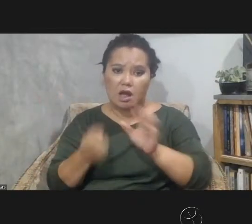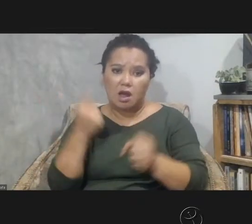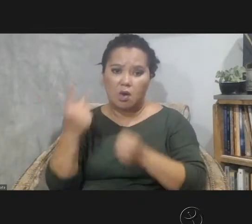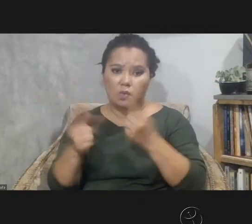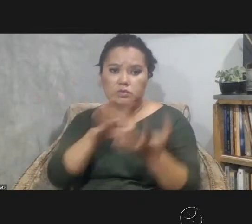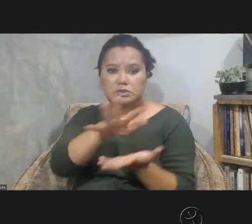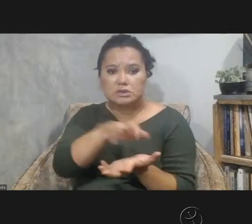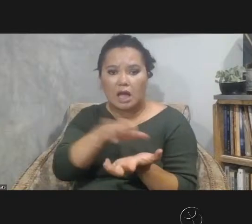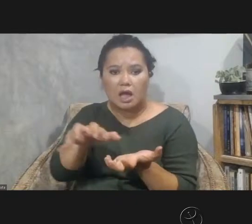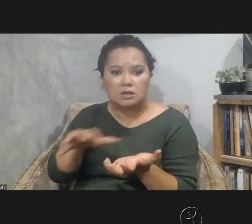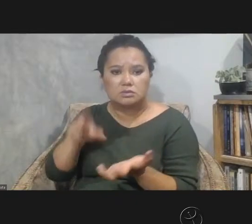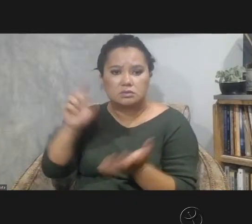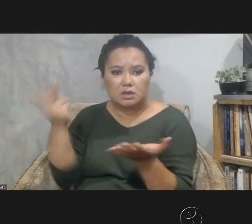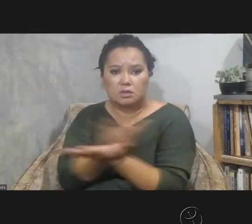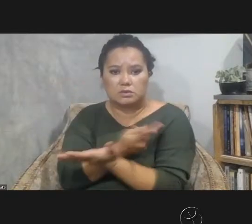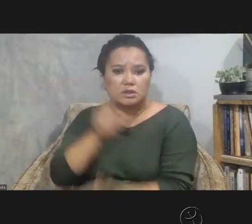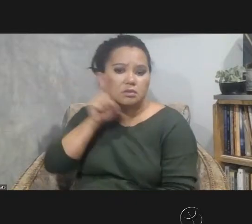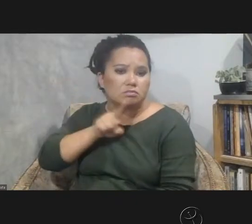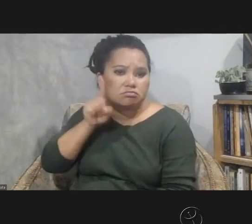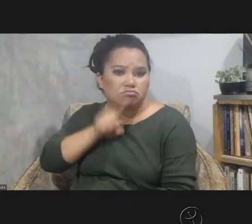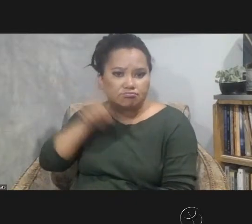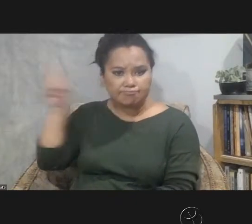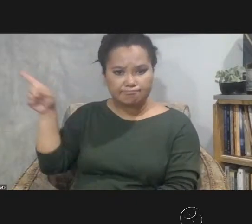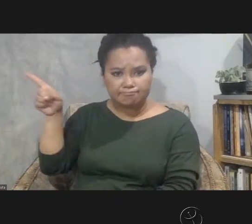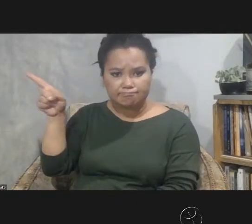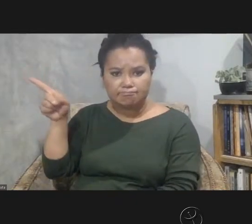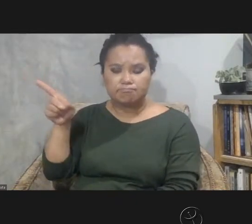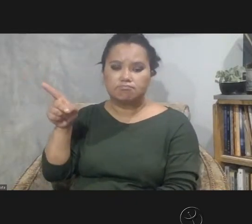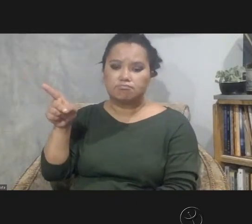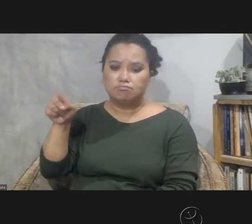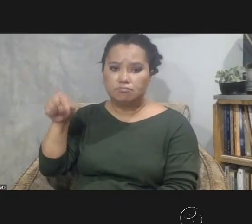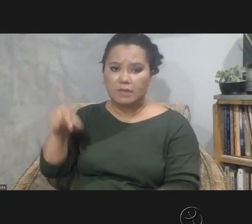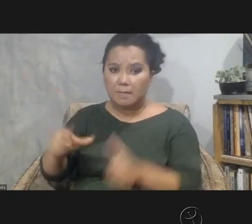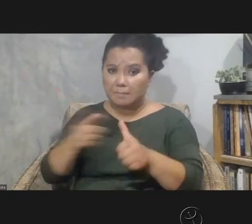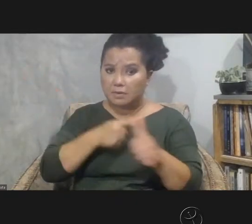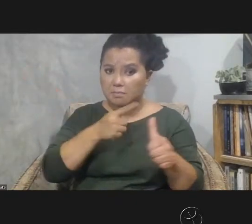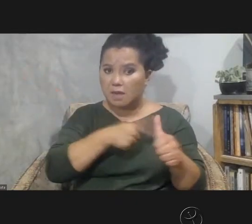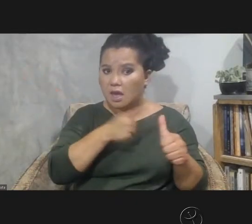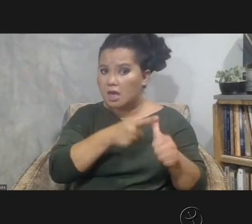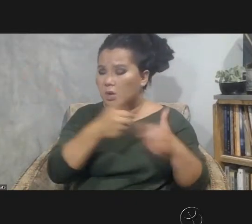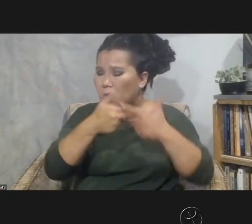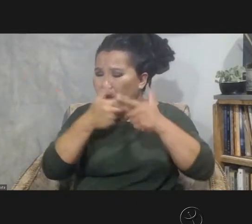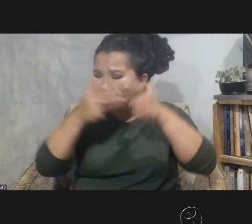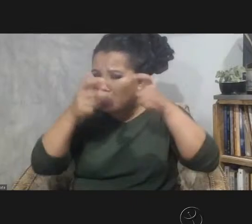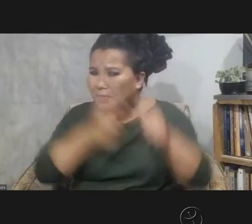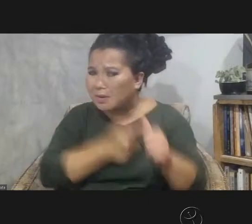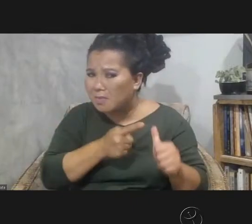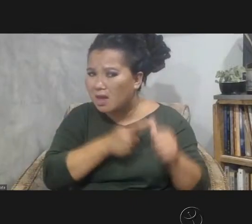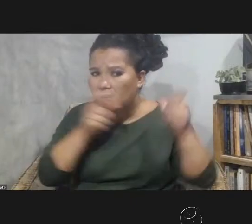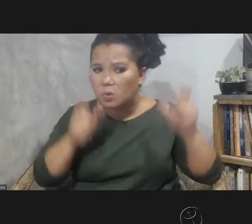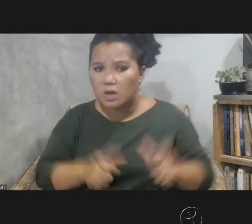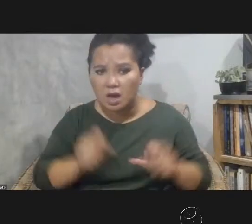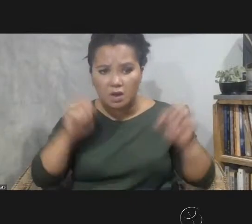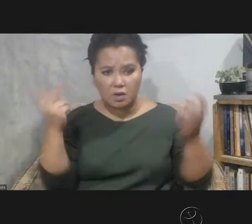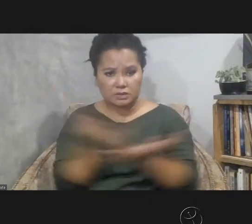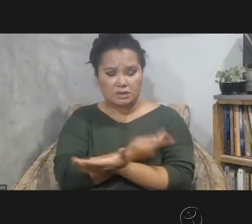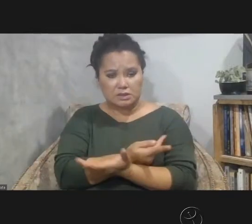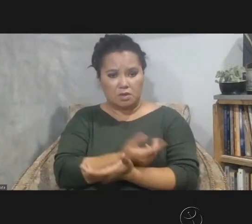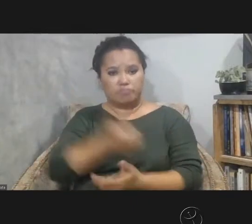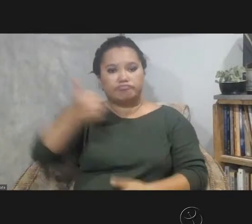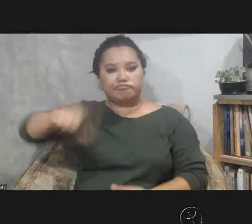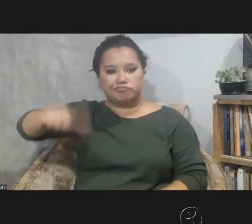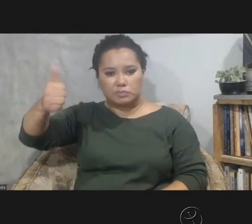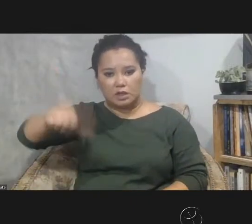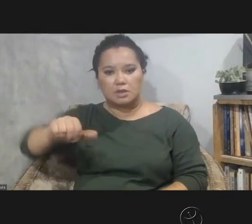Unidos ainda em primeiro lugar em qualidade das universidades, mas é no 91º